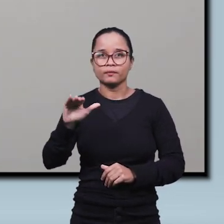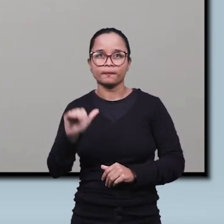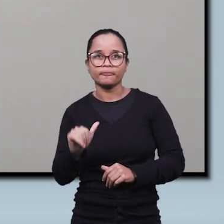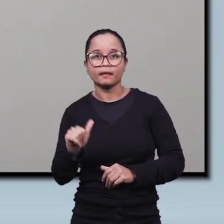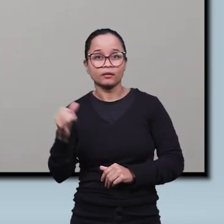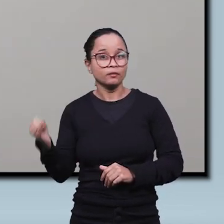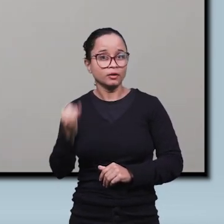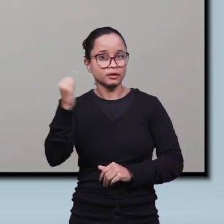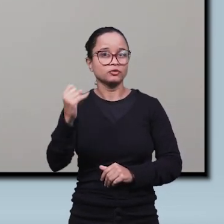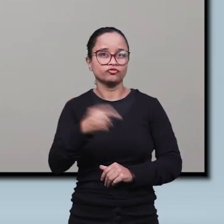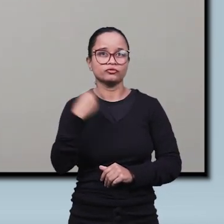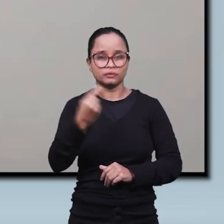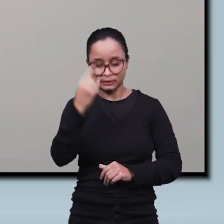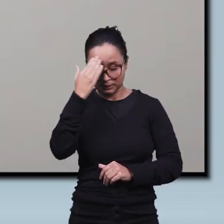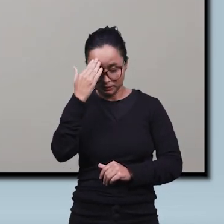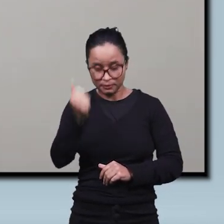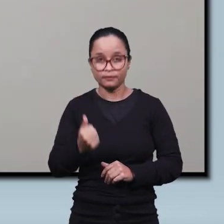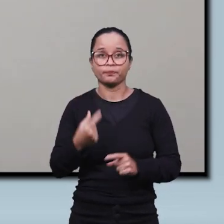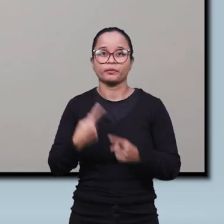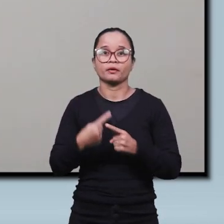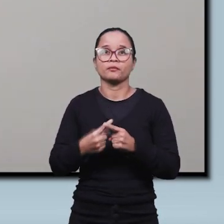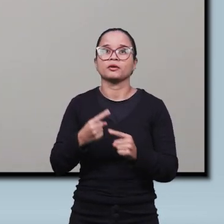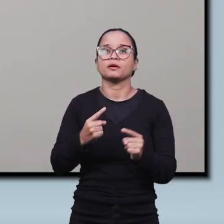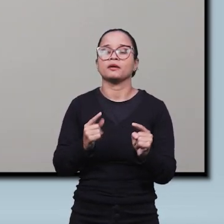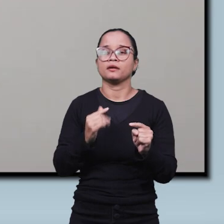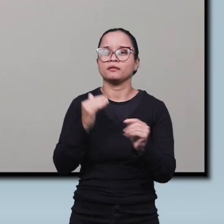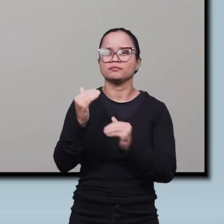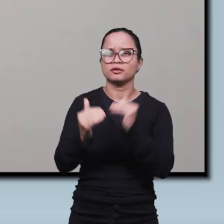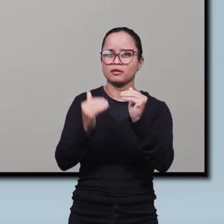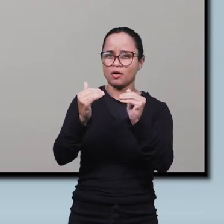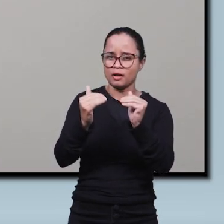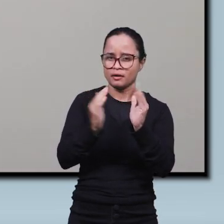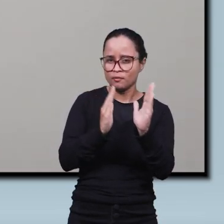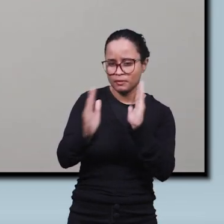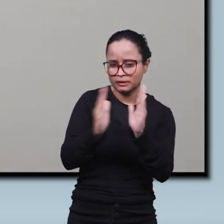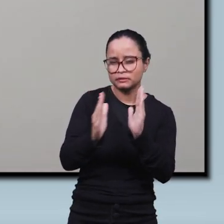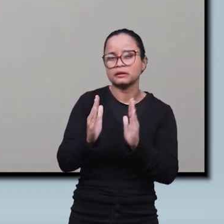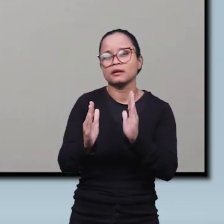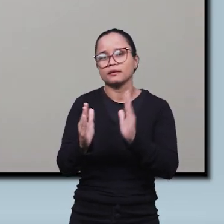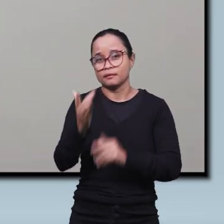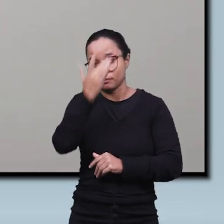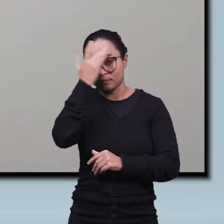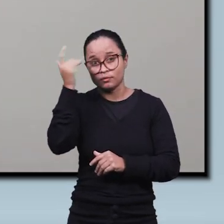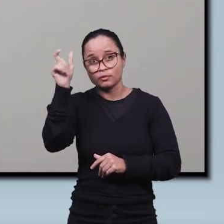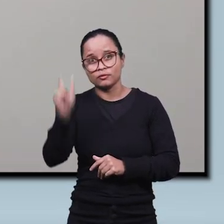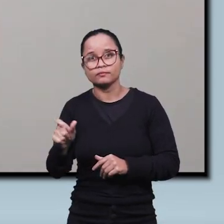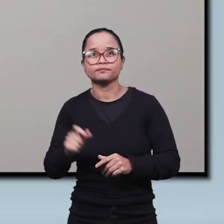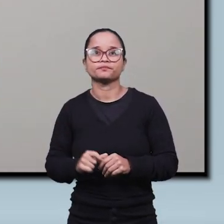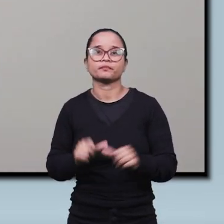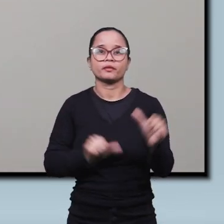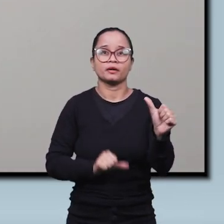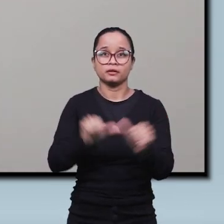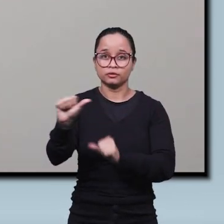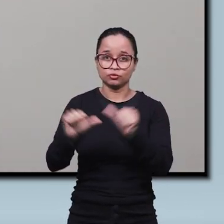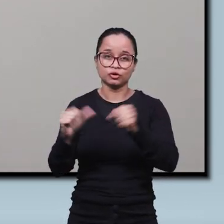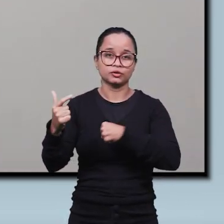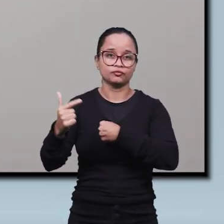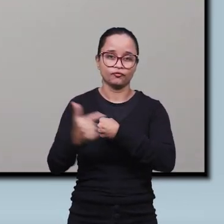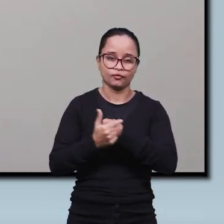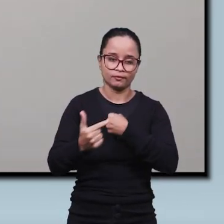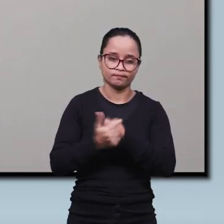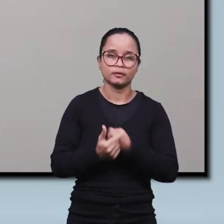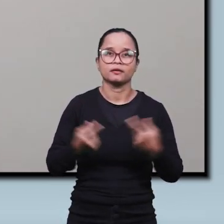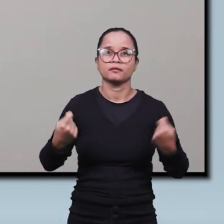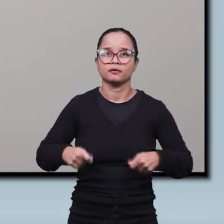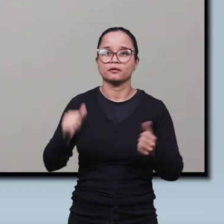sabemos, porque é um processo na vida de uma pessoa em que ela tem uma mudança de função e ela